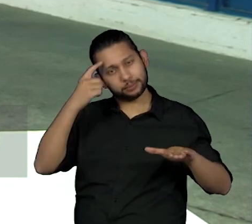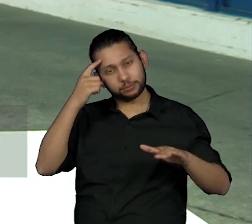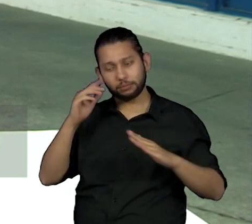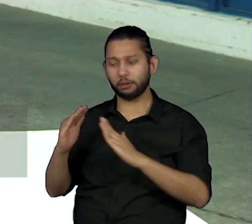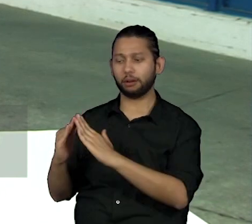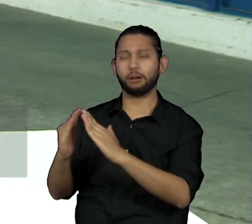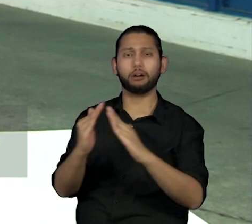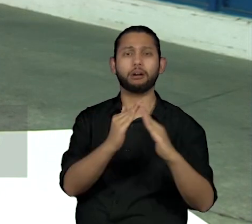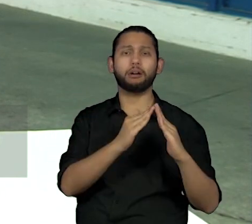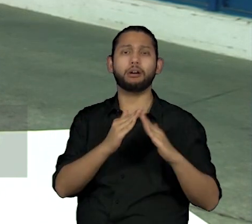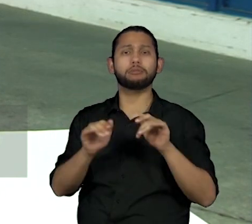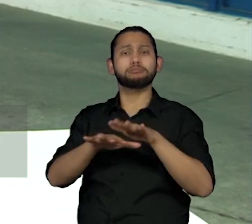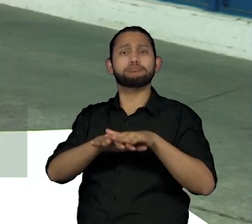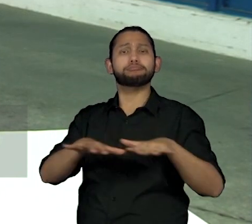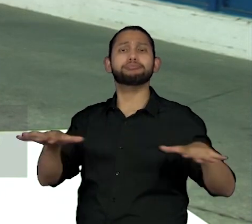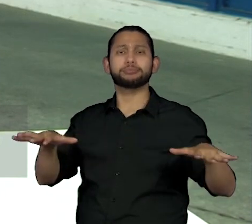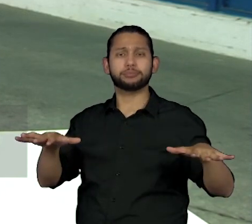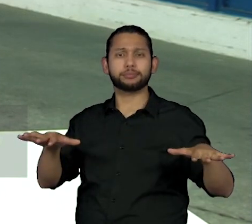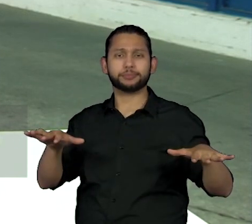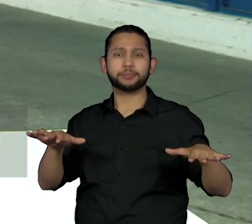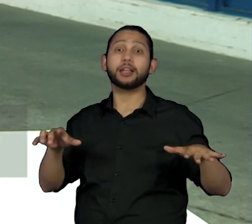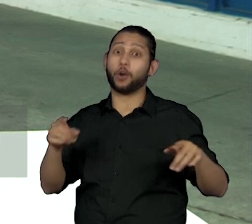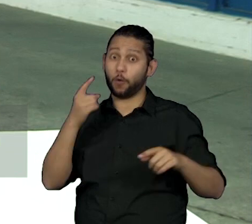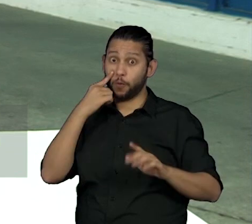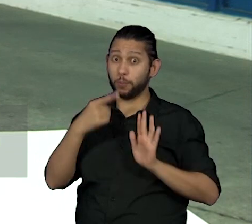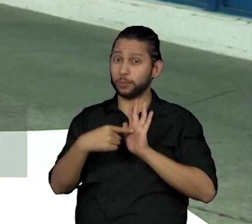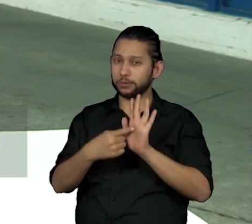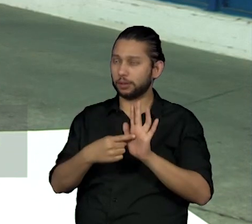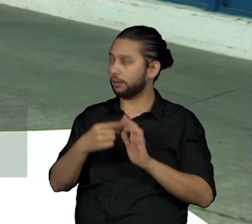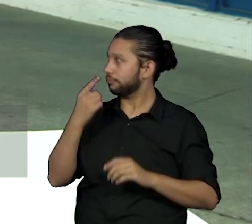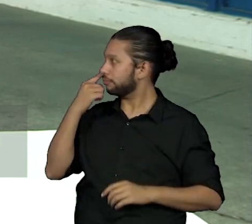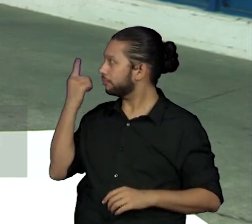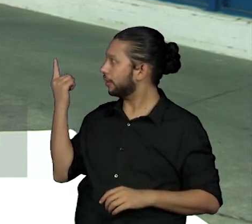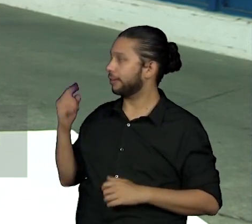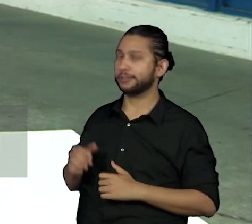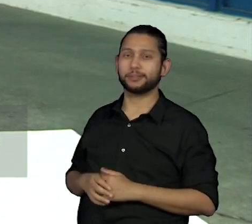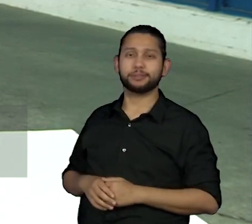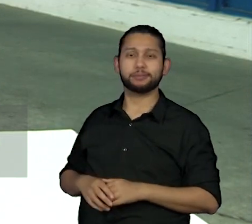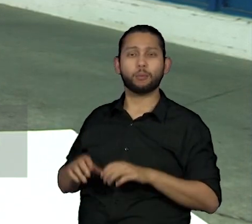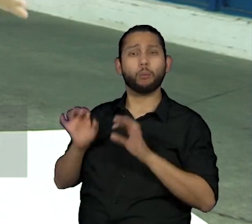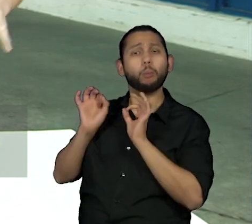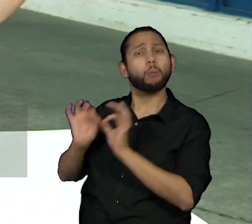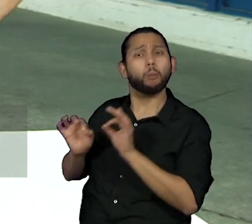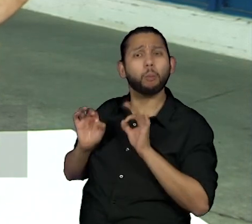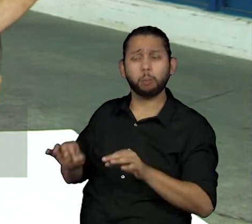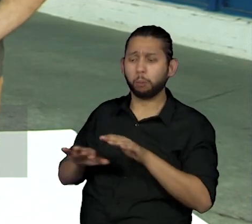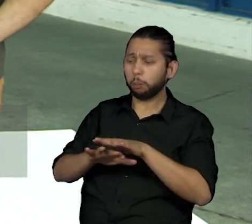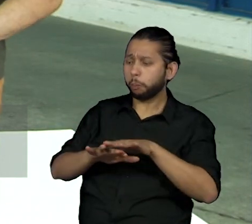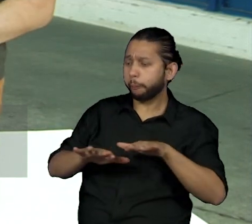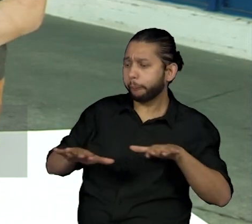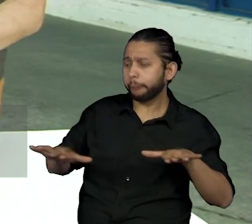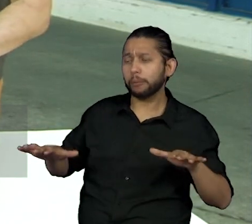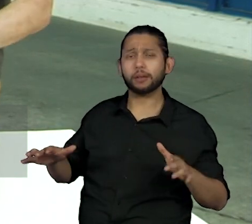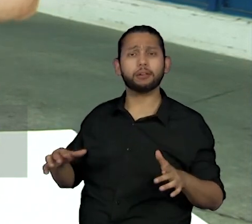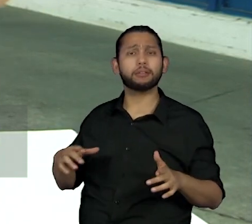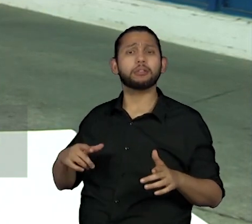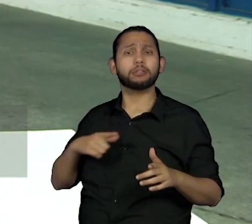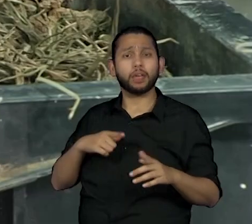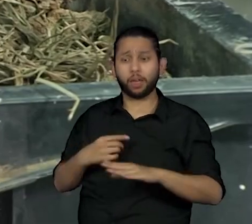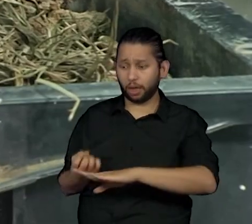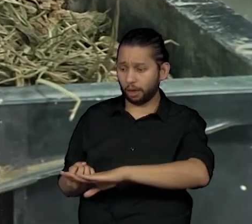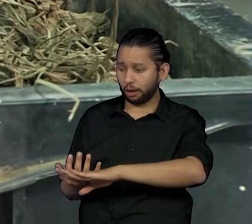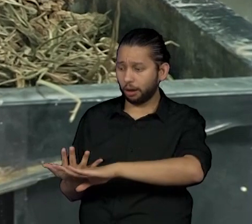próximas a uma área plana, né? Você percebe aqui, está tudo certinho, né? Você tem toda a